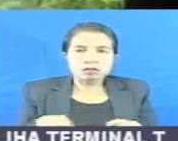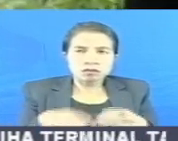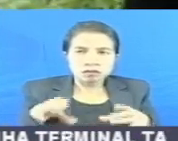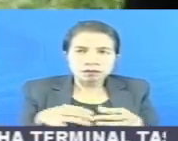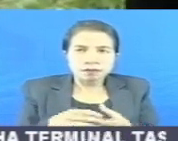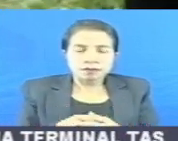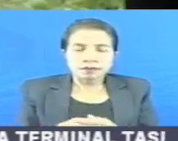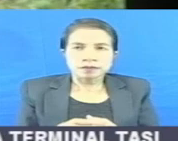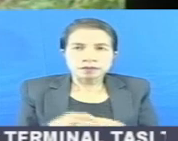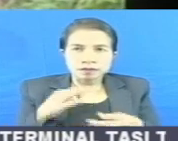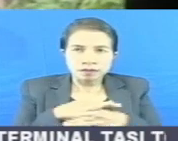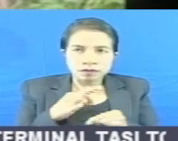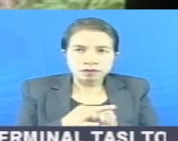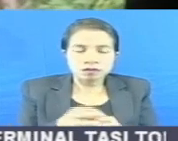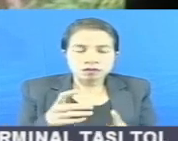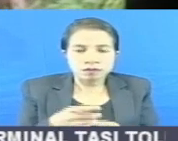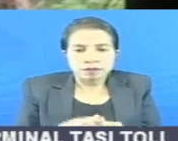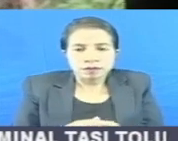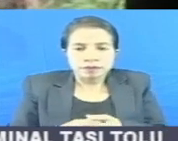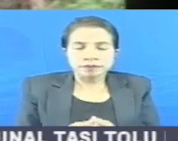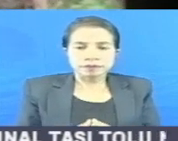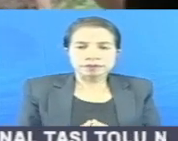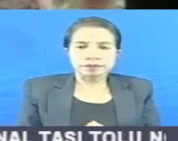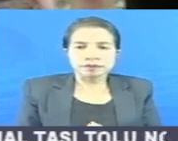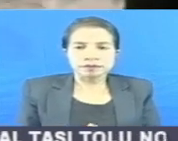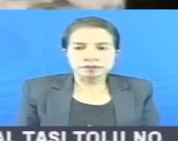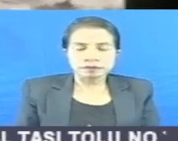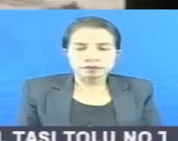Marabia. Husi município Bobonaro, Humberto dos Santos, RTTL.